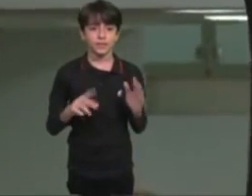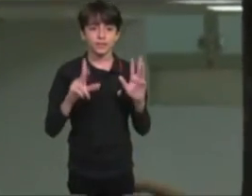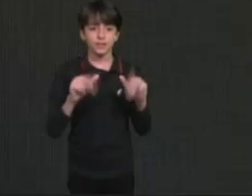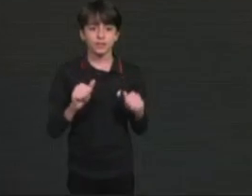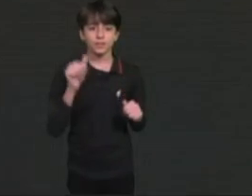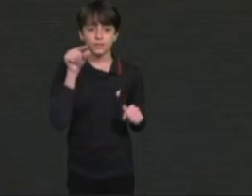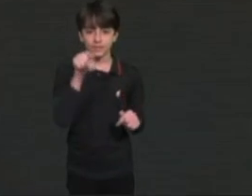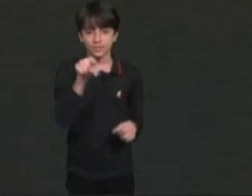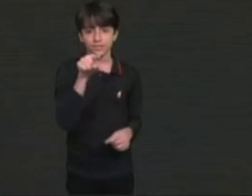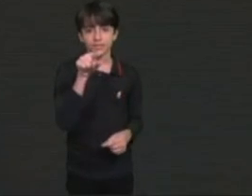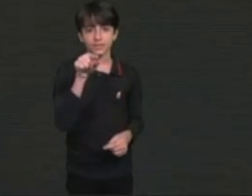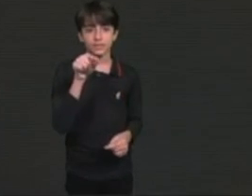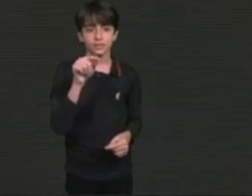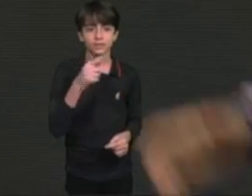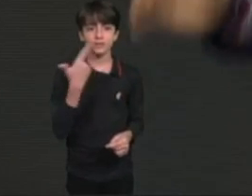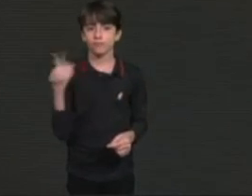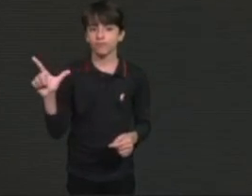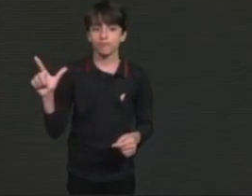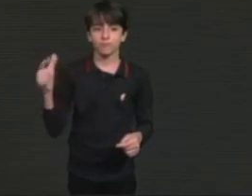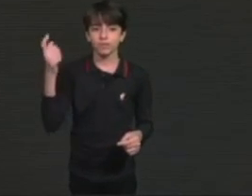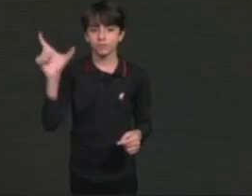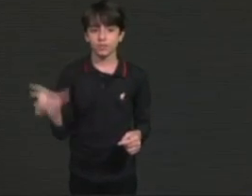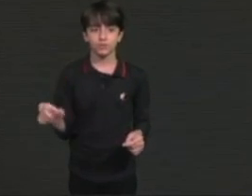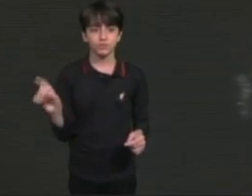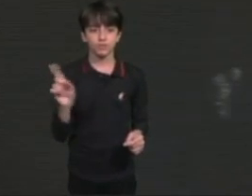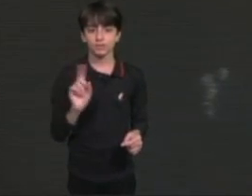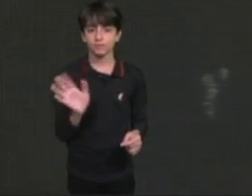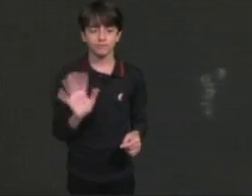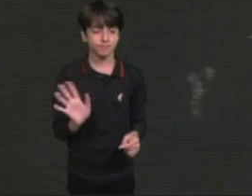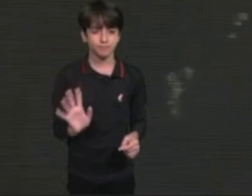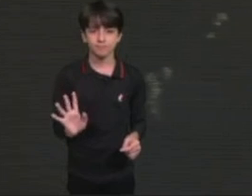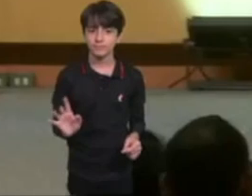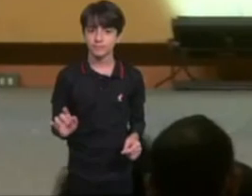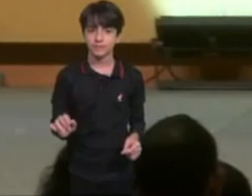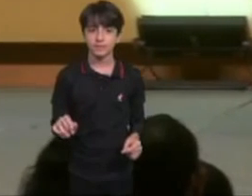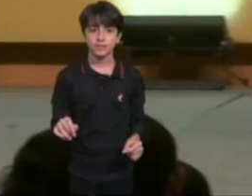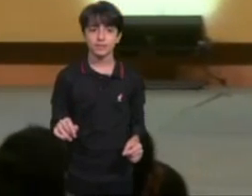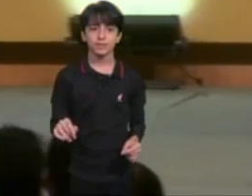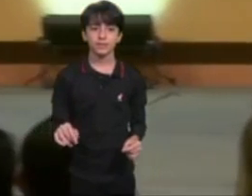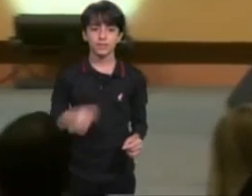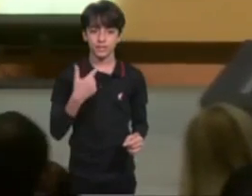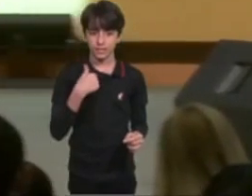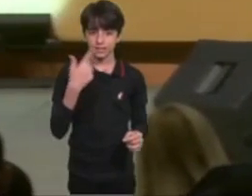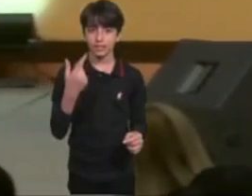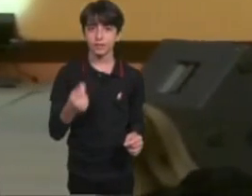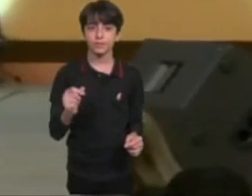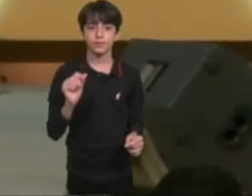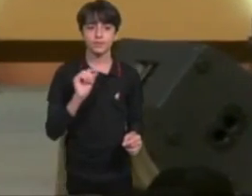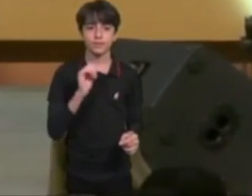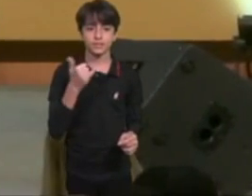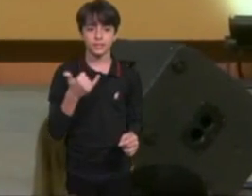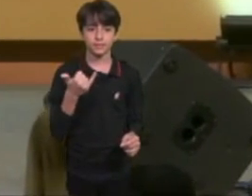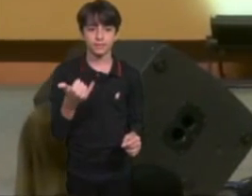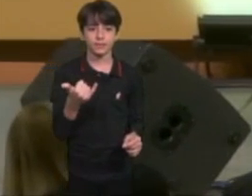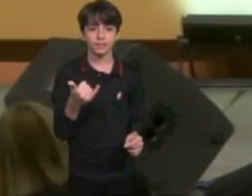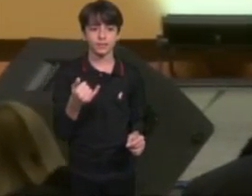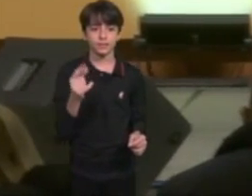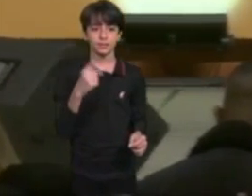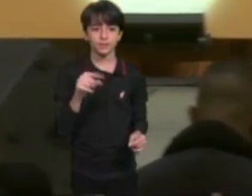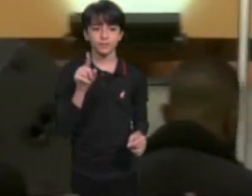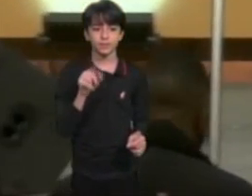em outro e você que ele quer fazer eu declaro profeticamente que é um grande propósito de Deus para sua vida e